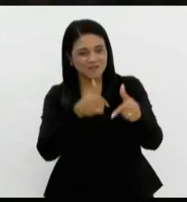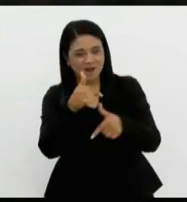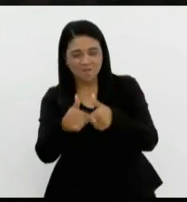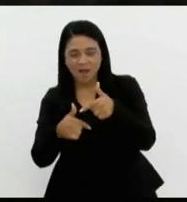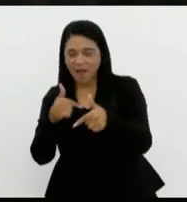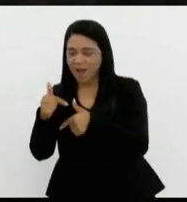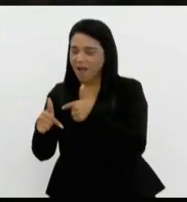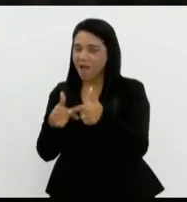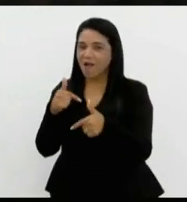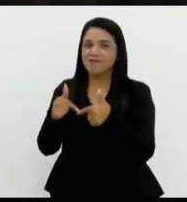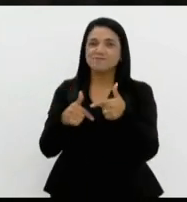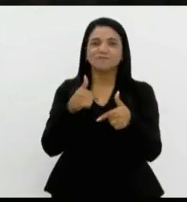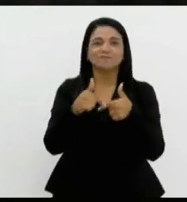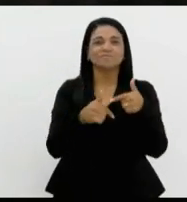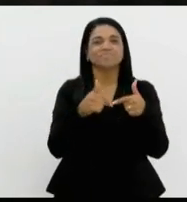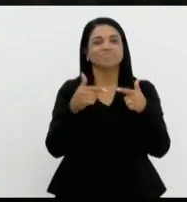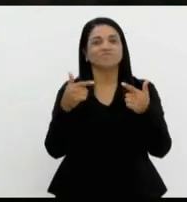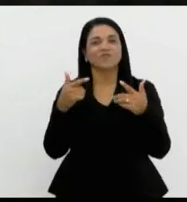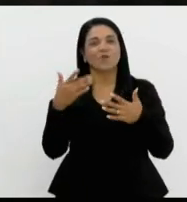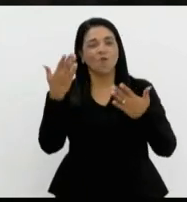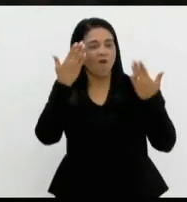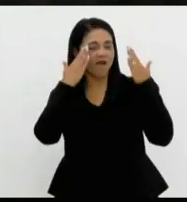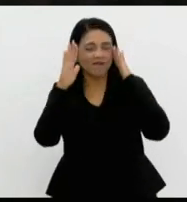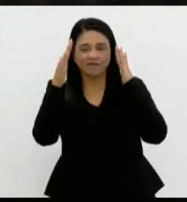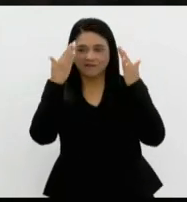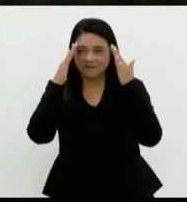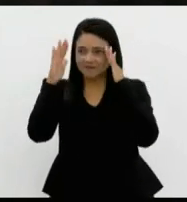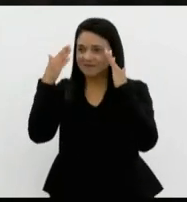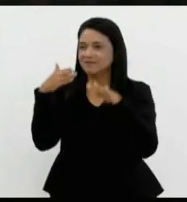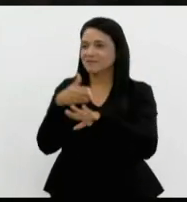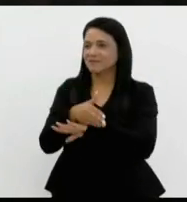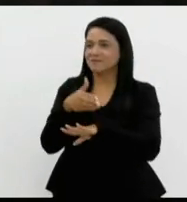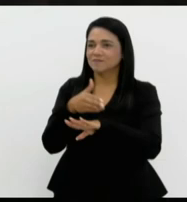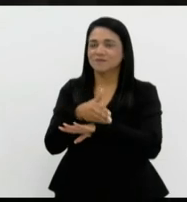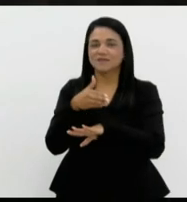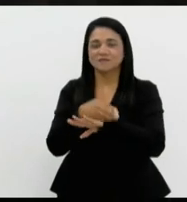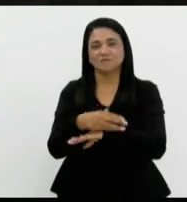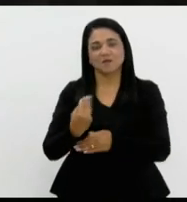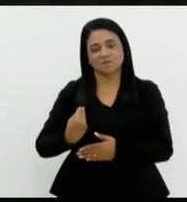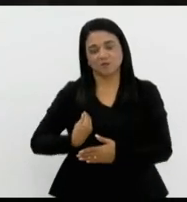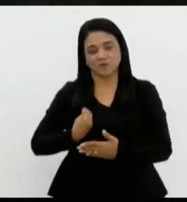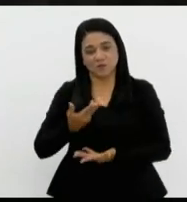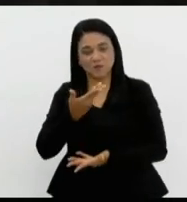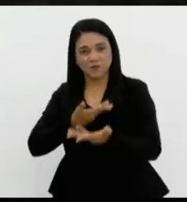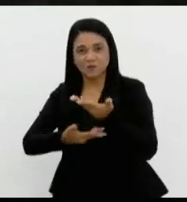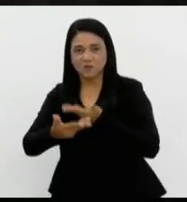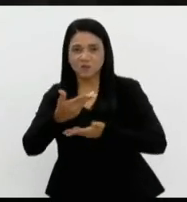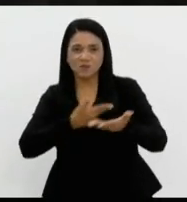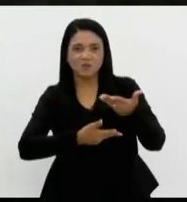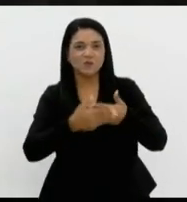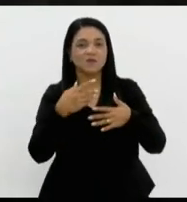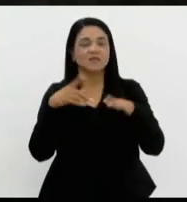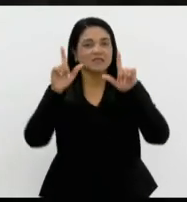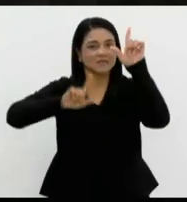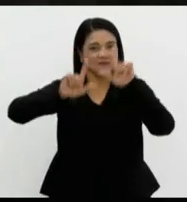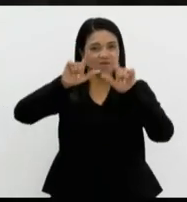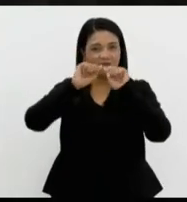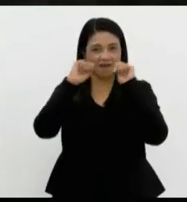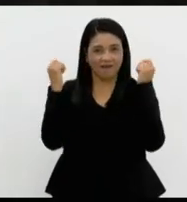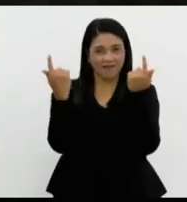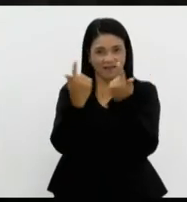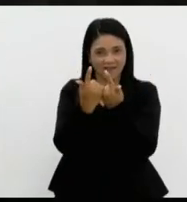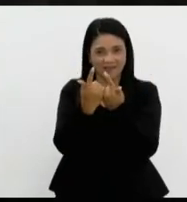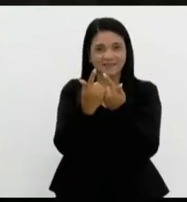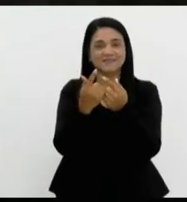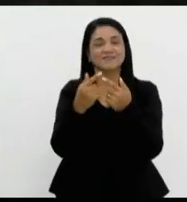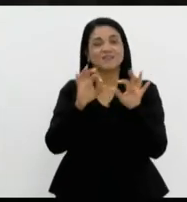sempre, mas com muita alegria podendo participar do convívio com todos, TV Alerge, a todos também